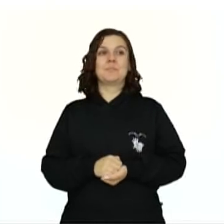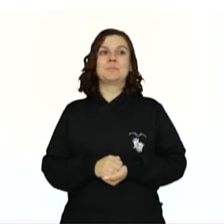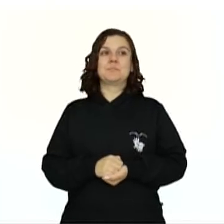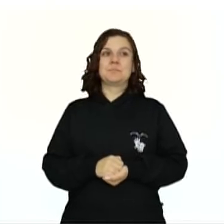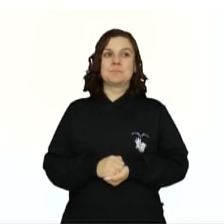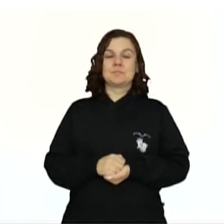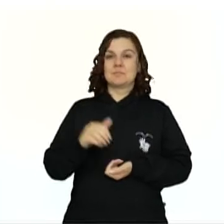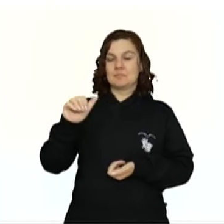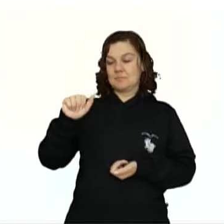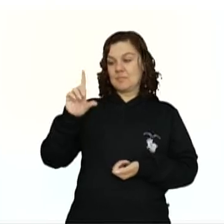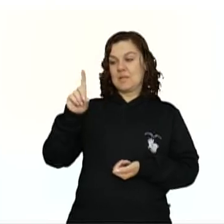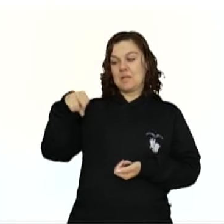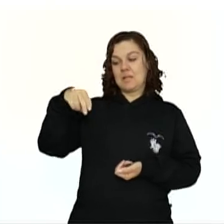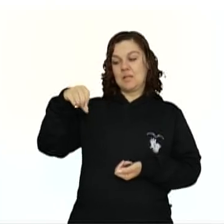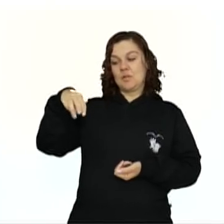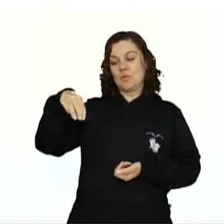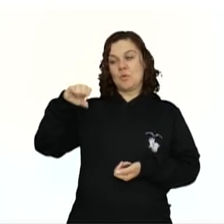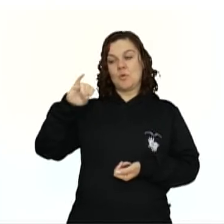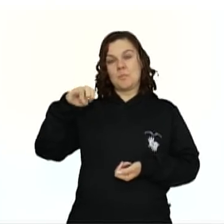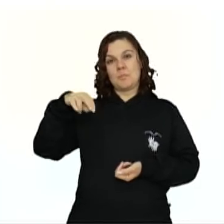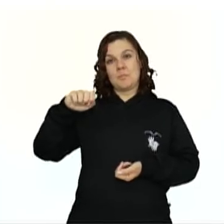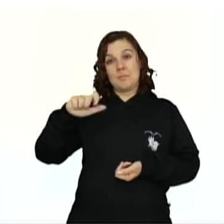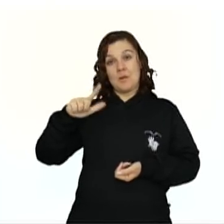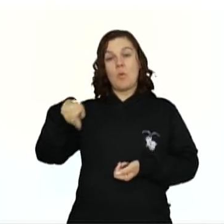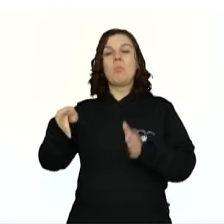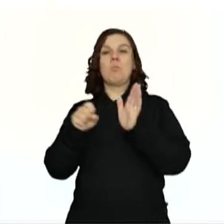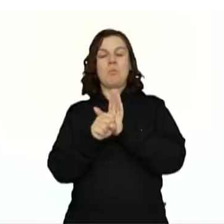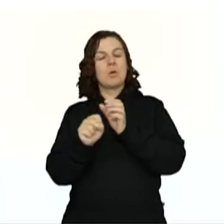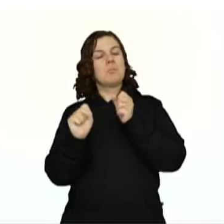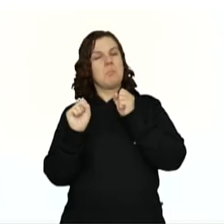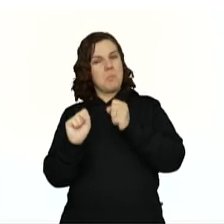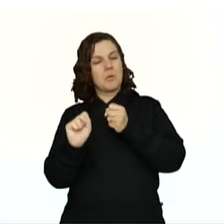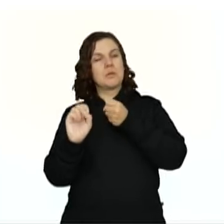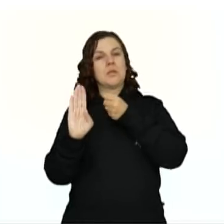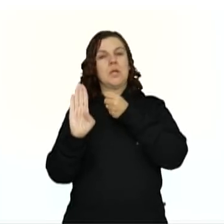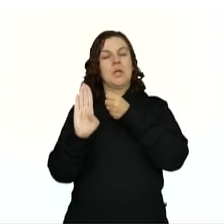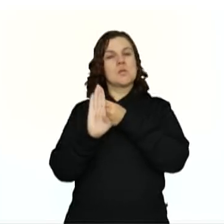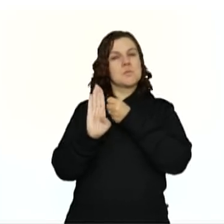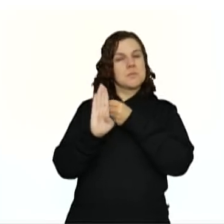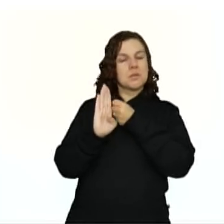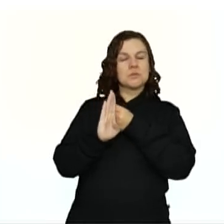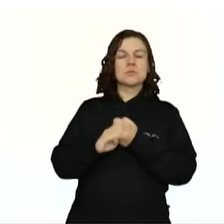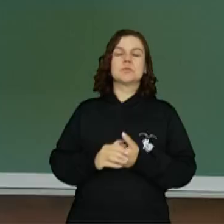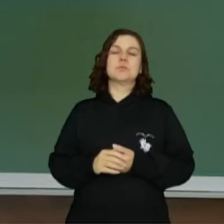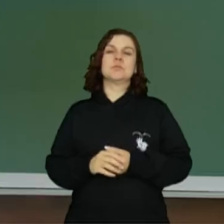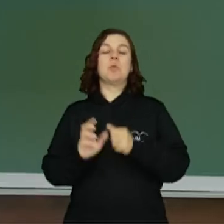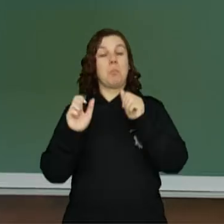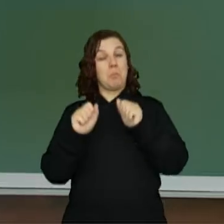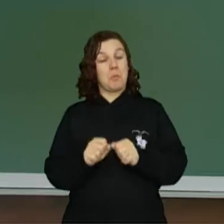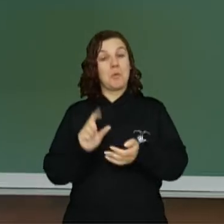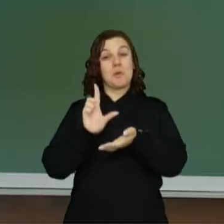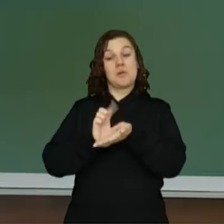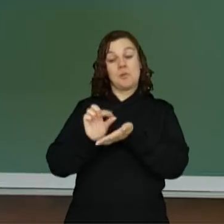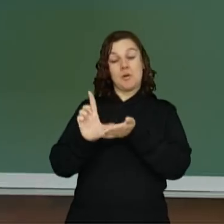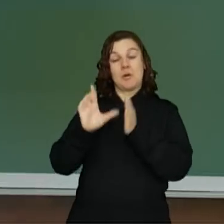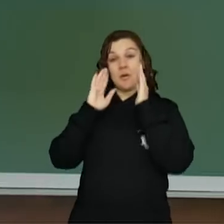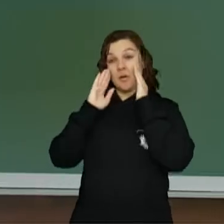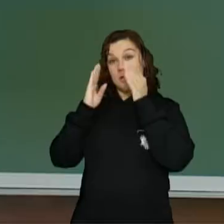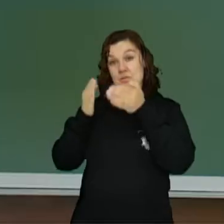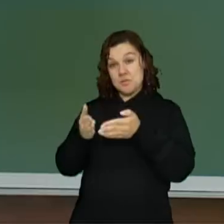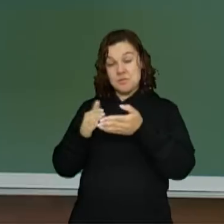o adjunto adenominal pode ser um substantivo, pode ser o que mais? Um artigo definido